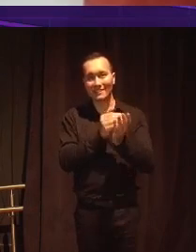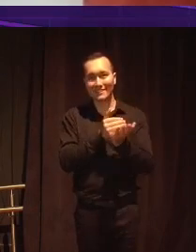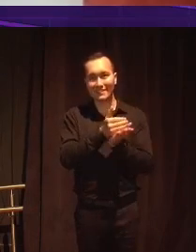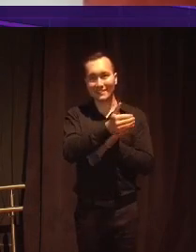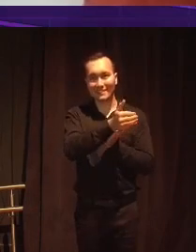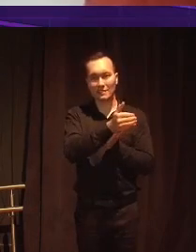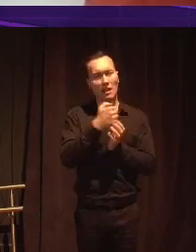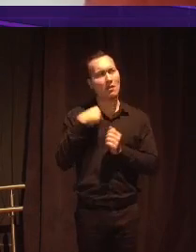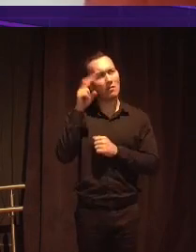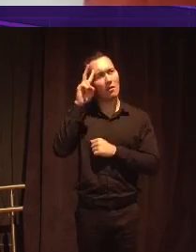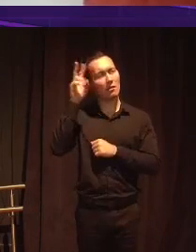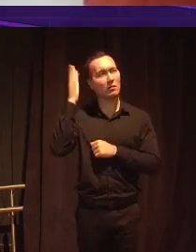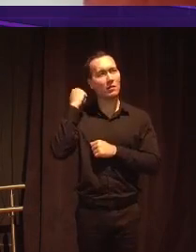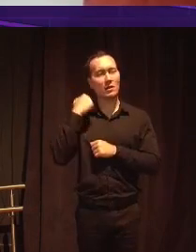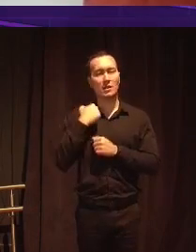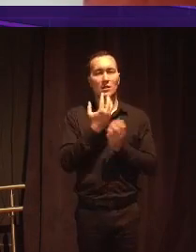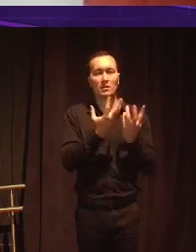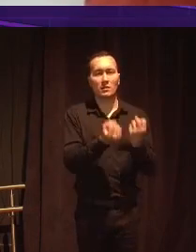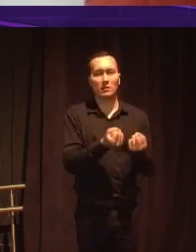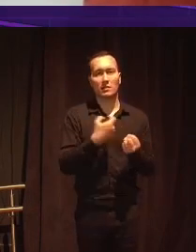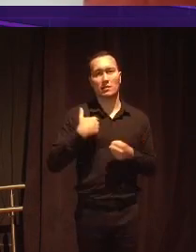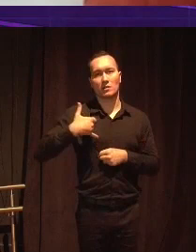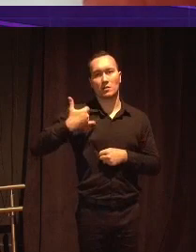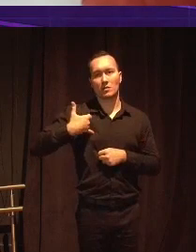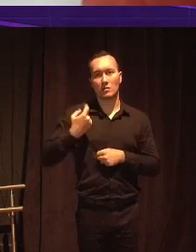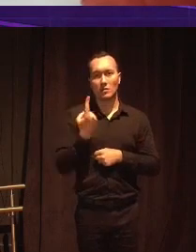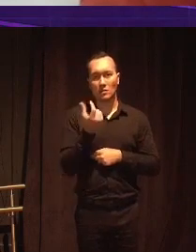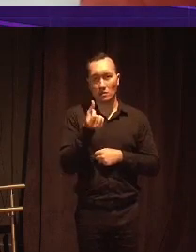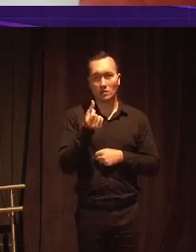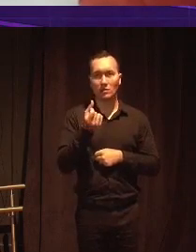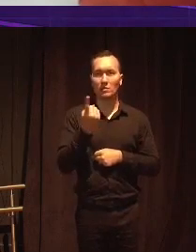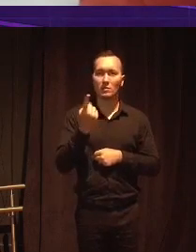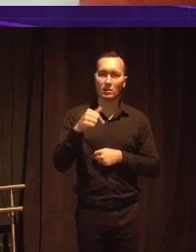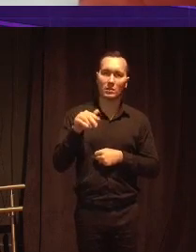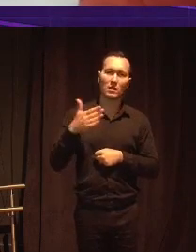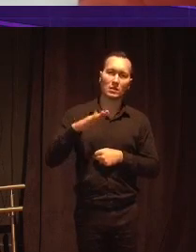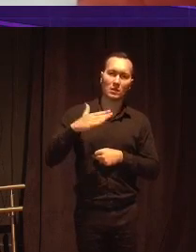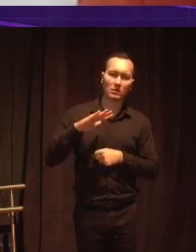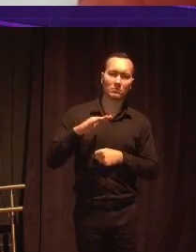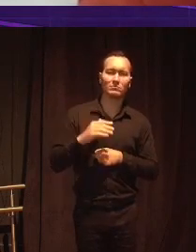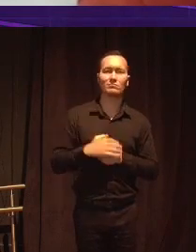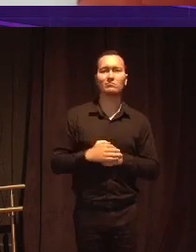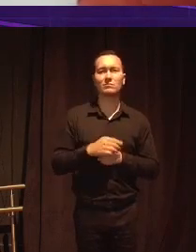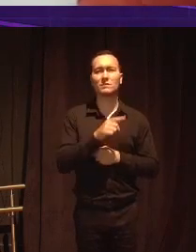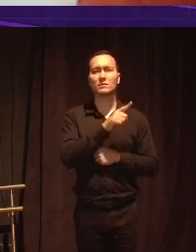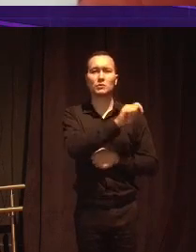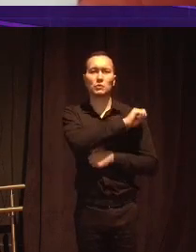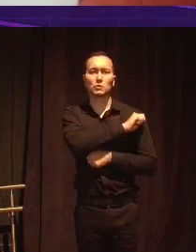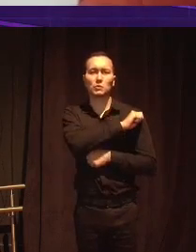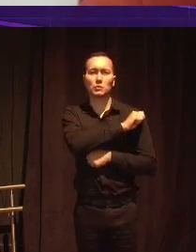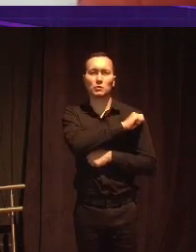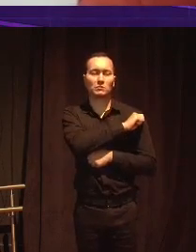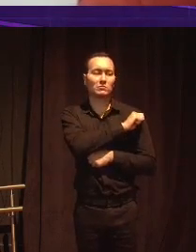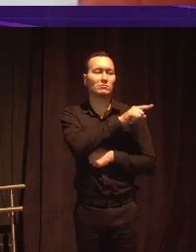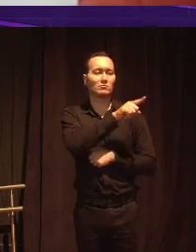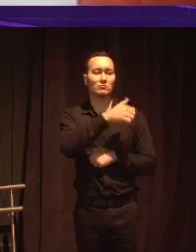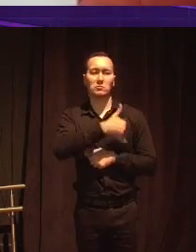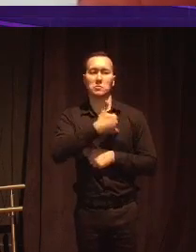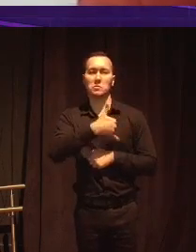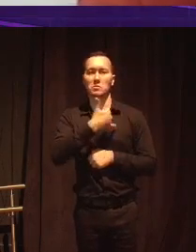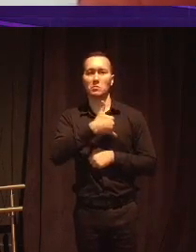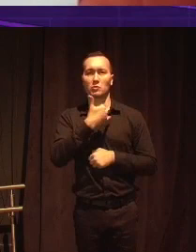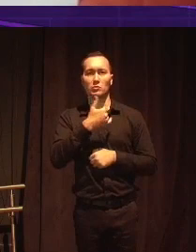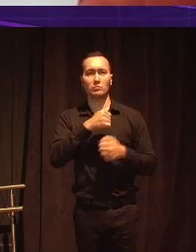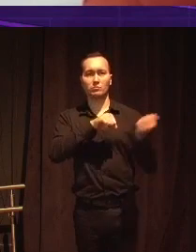eu fui, né, tinha 16 para 17 anos, imagina, no colegial tinham alunos que eram mais velhos do que eu.